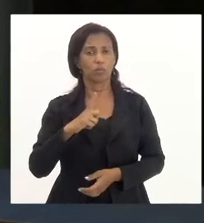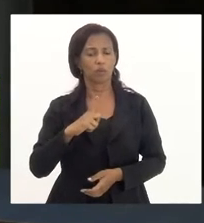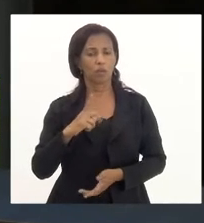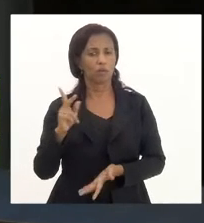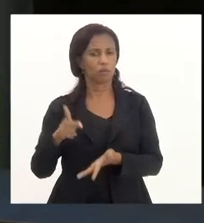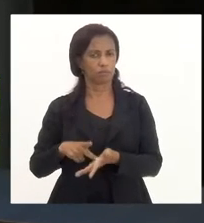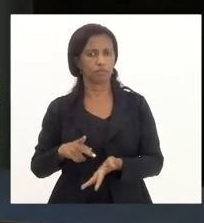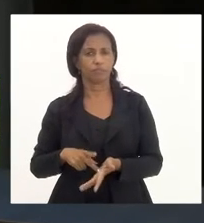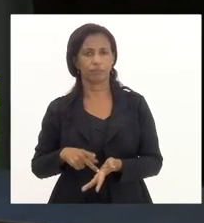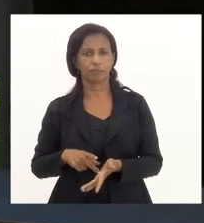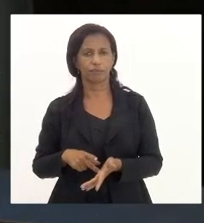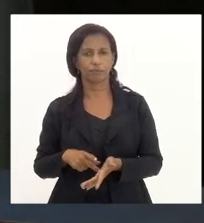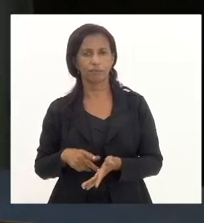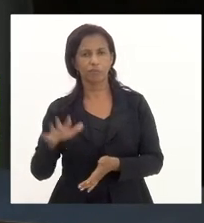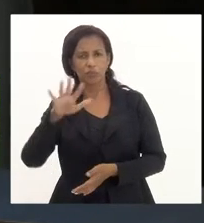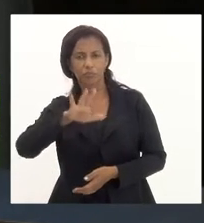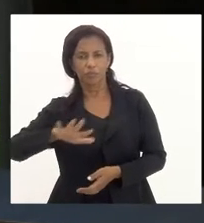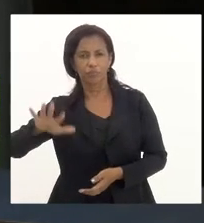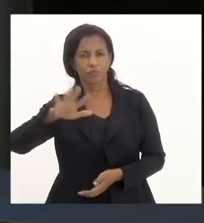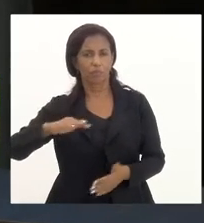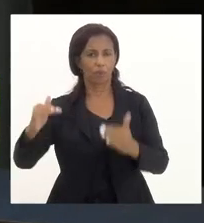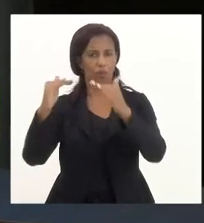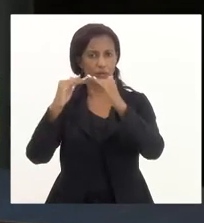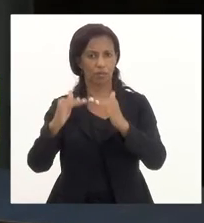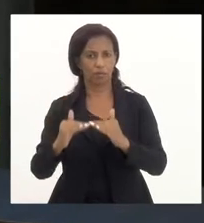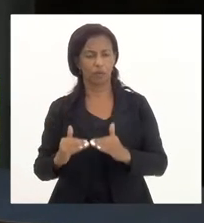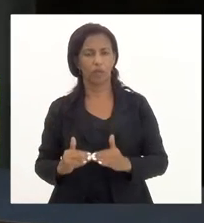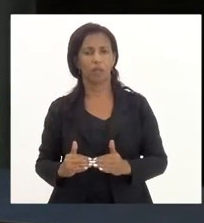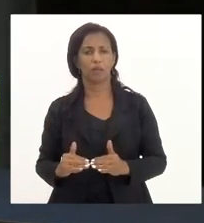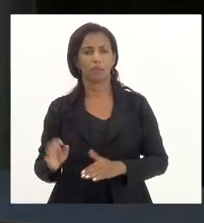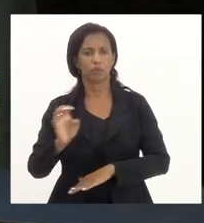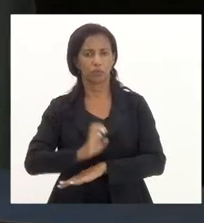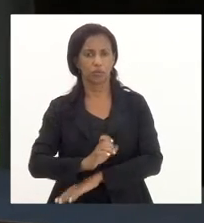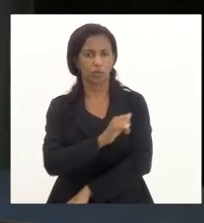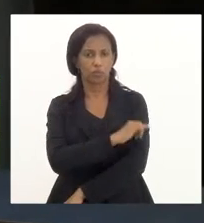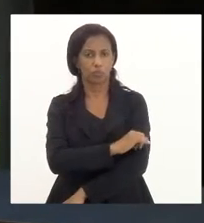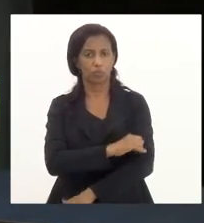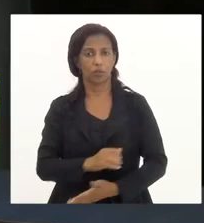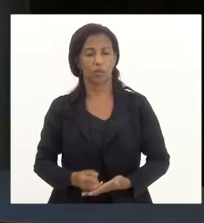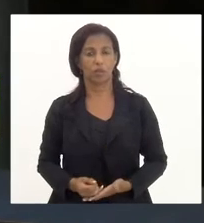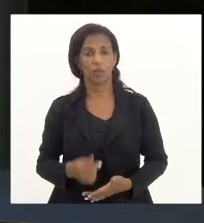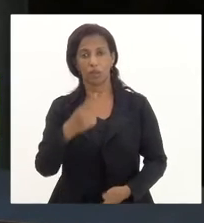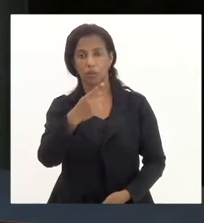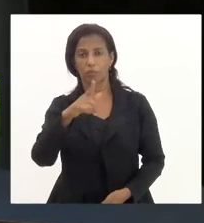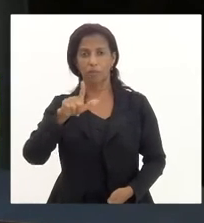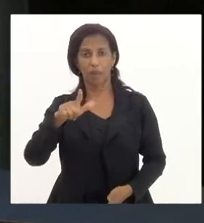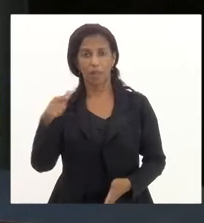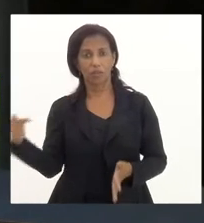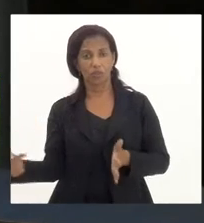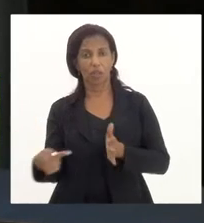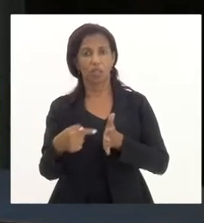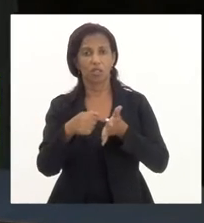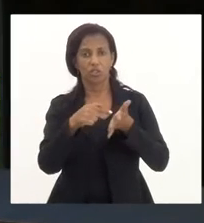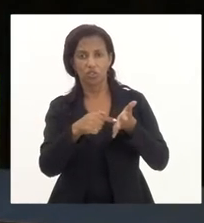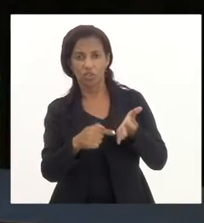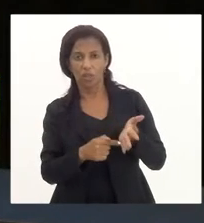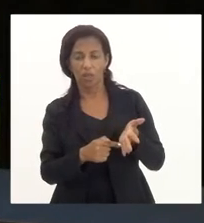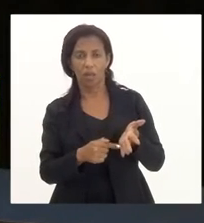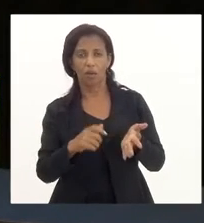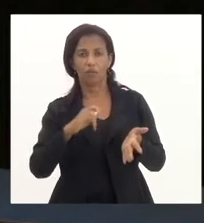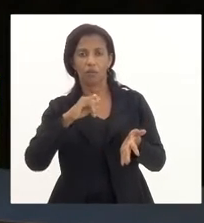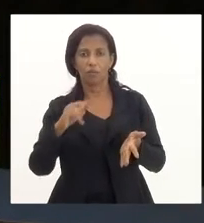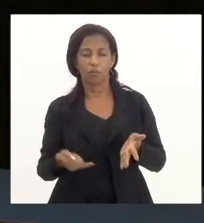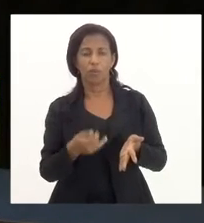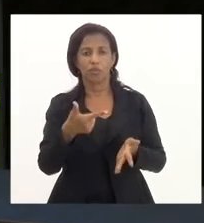um um cenário favorável ao estado do Rio de Janeiro e que no PL já indicava mos a possibilidade de